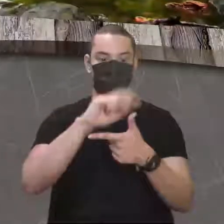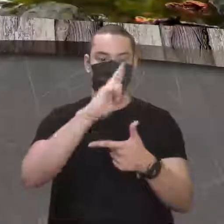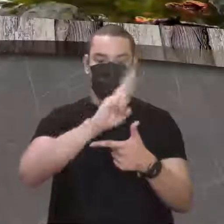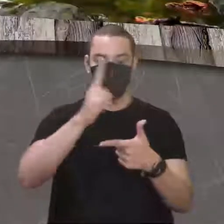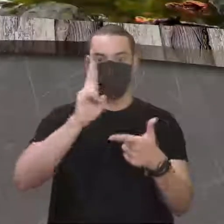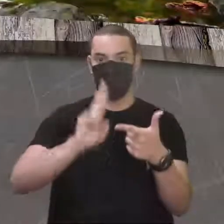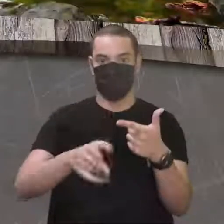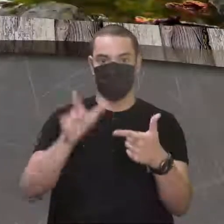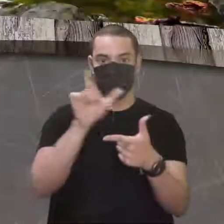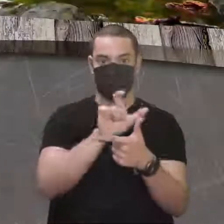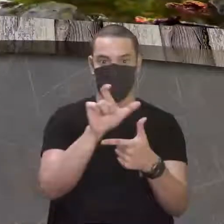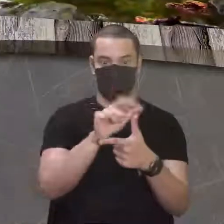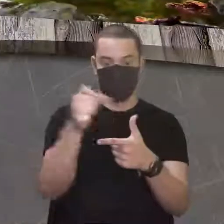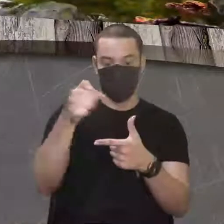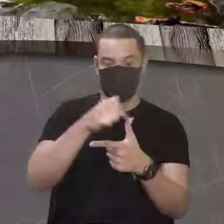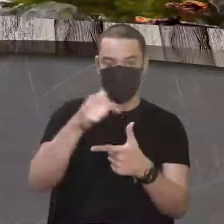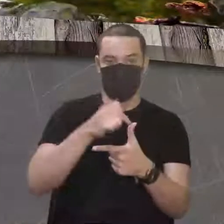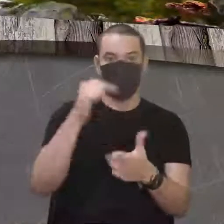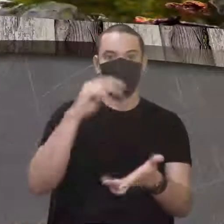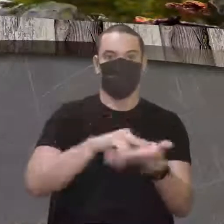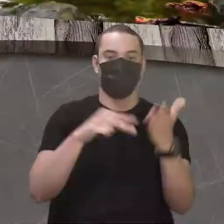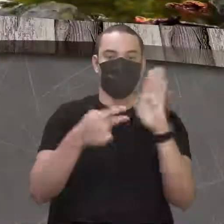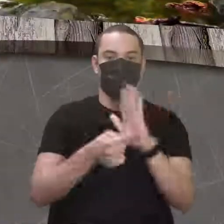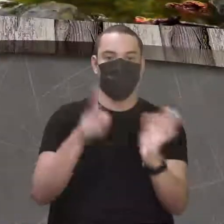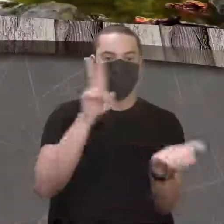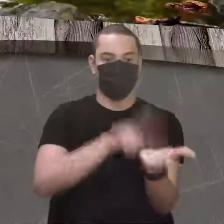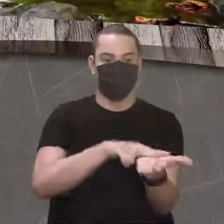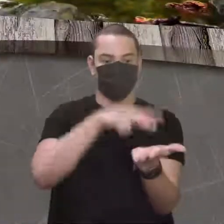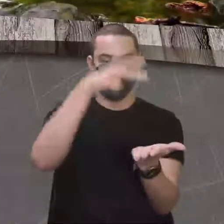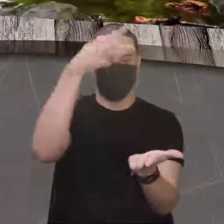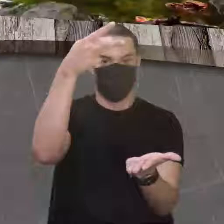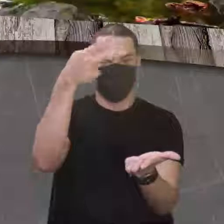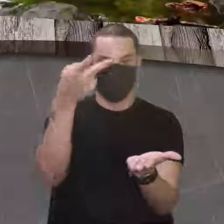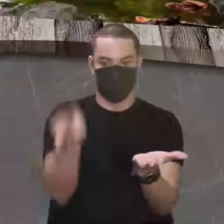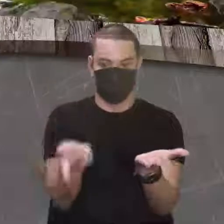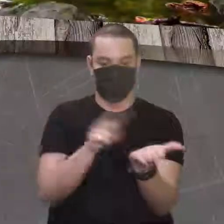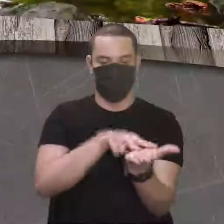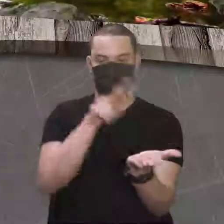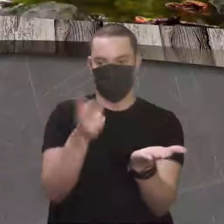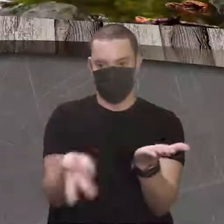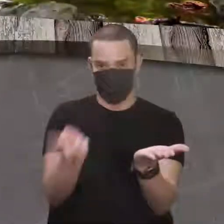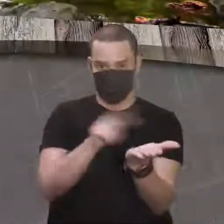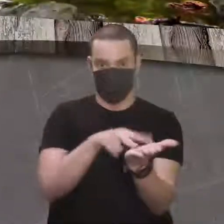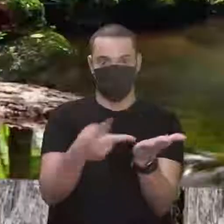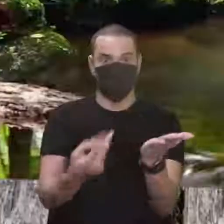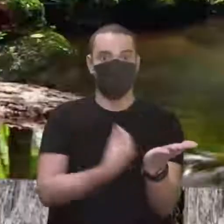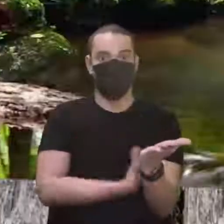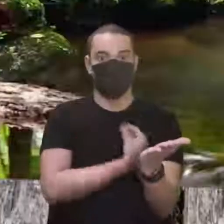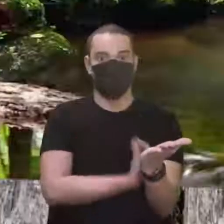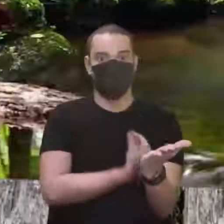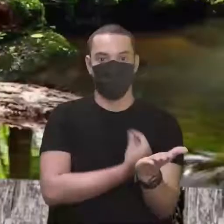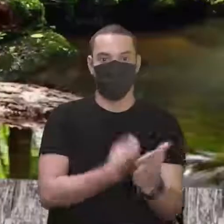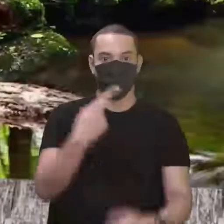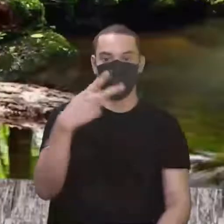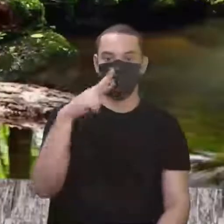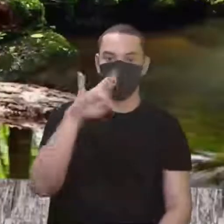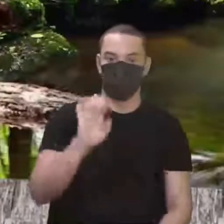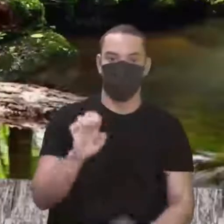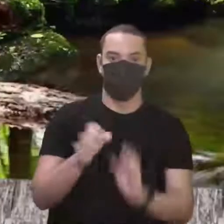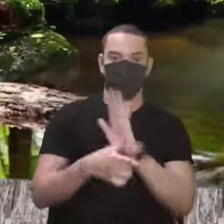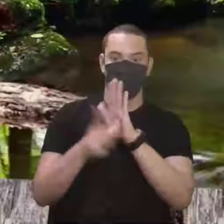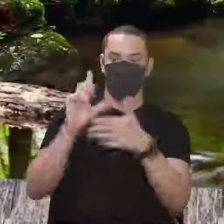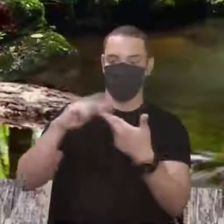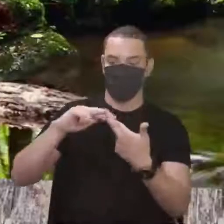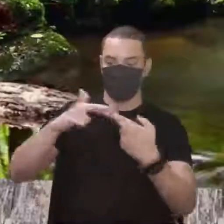de introns, elas são transcritas, ou seja, elas vão estar presentes no pré-RNA, vamos dizer